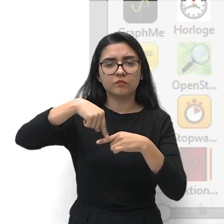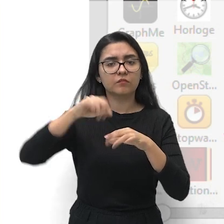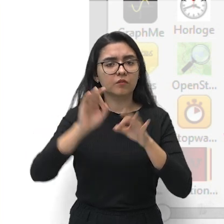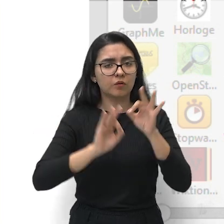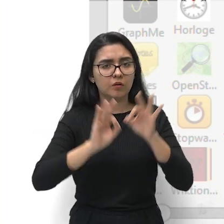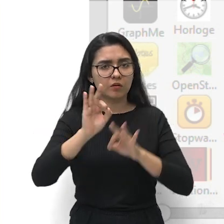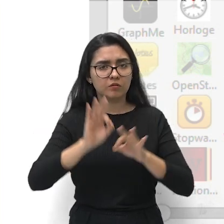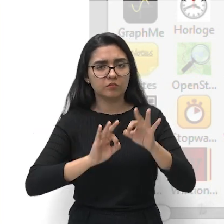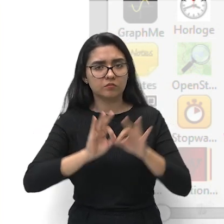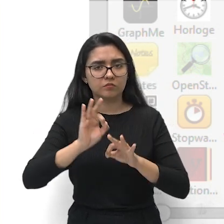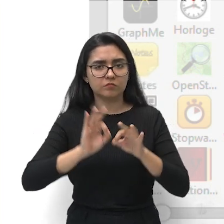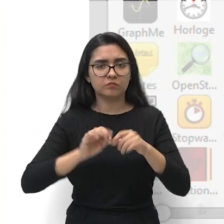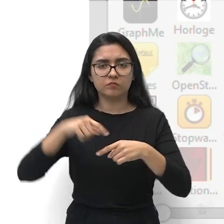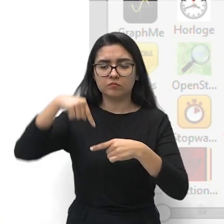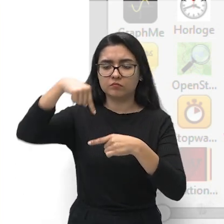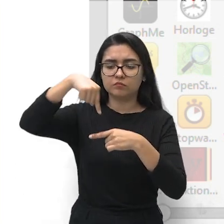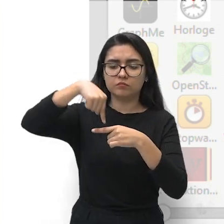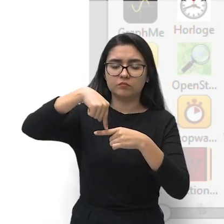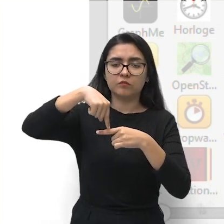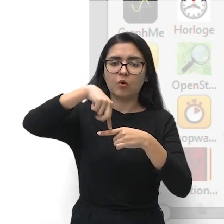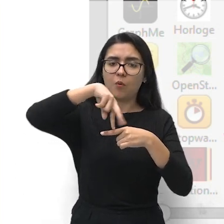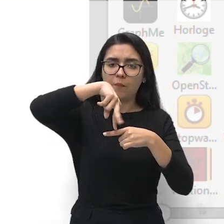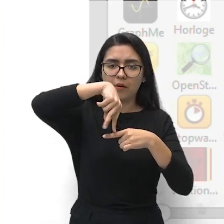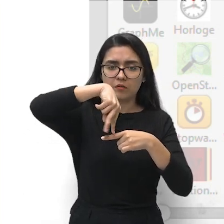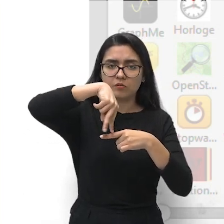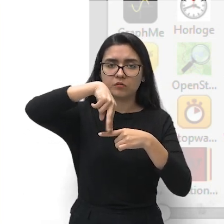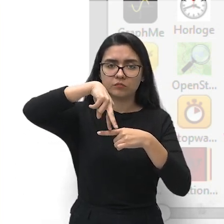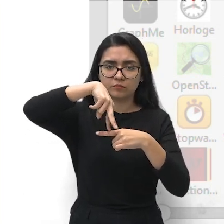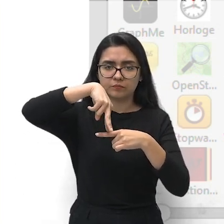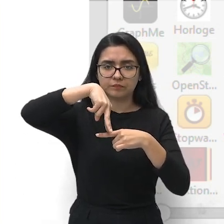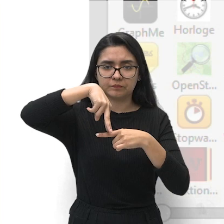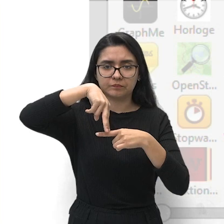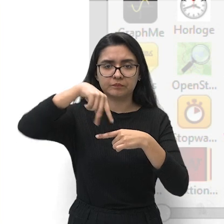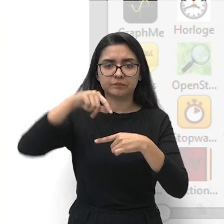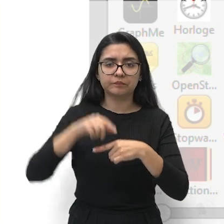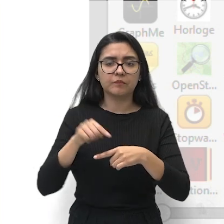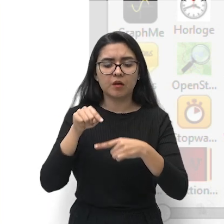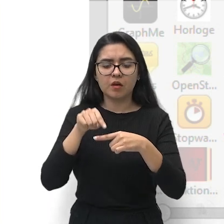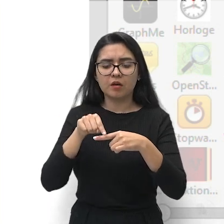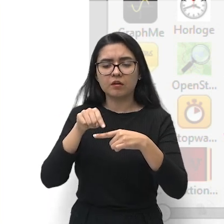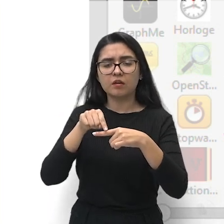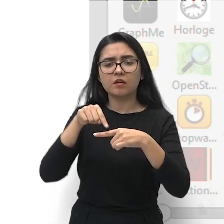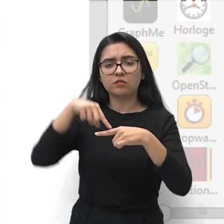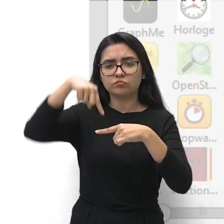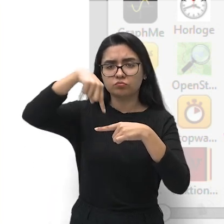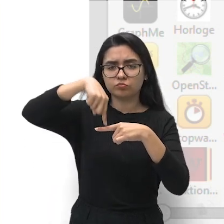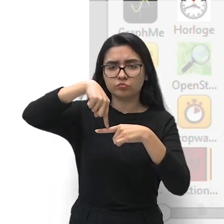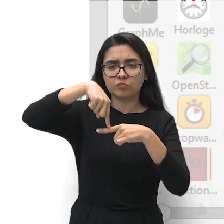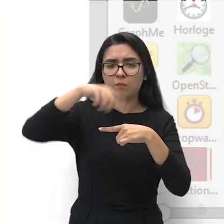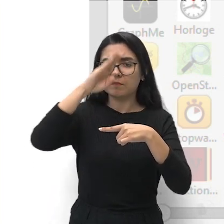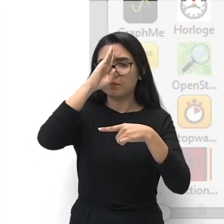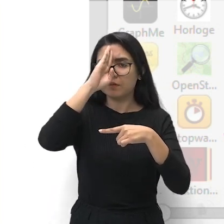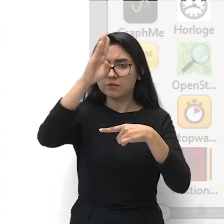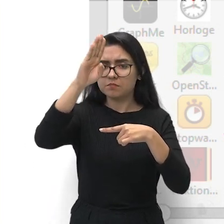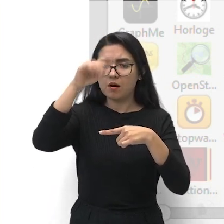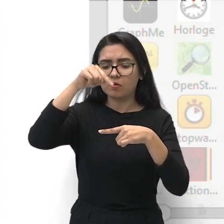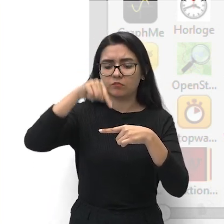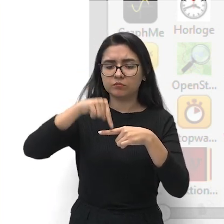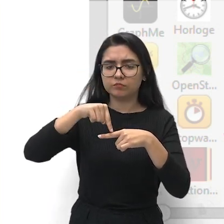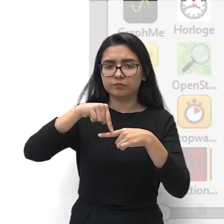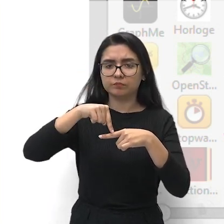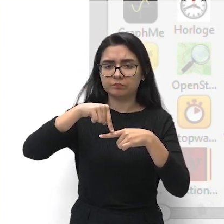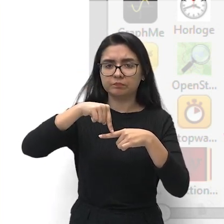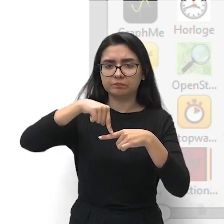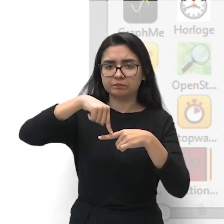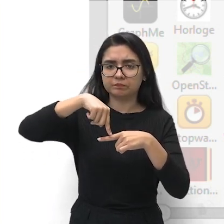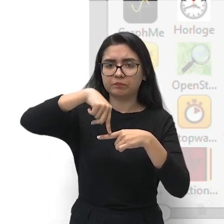Posicionamos aqui a ponta seca do compasso bem no ponto inicial onde foi feito o traçado. Né? Como se